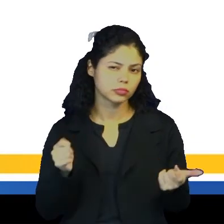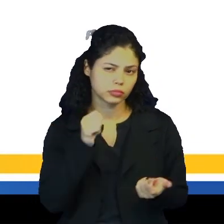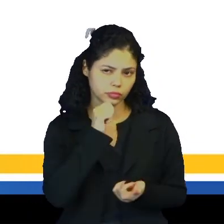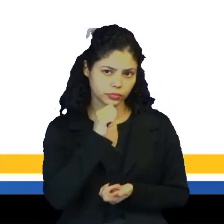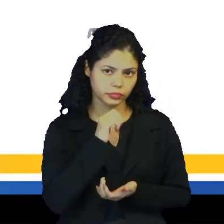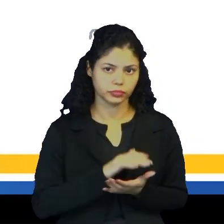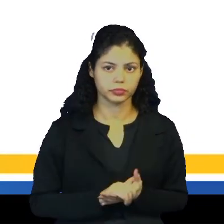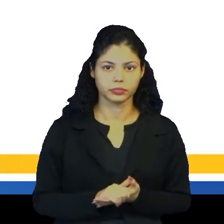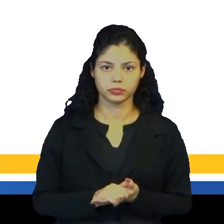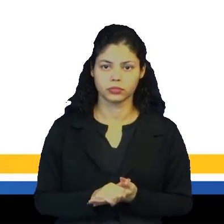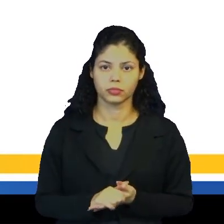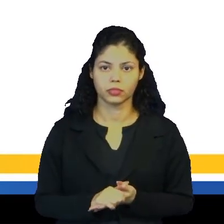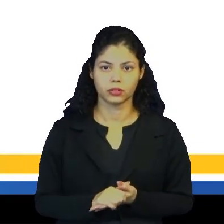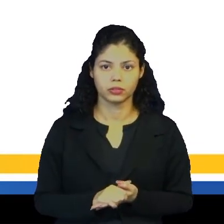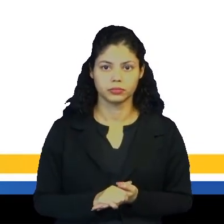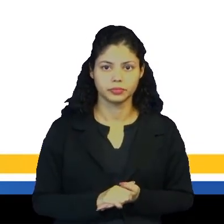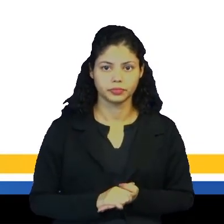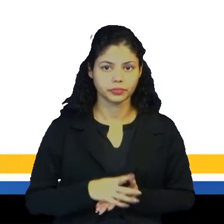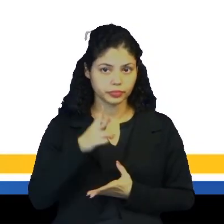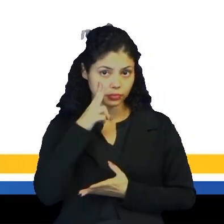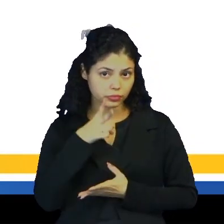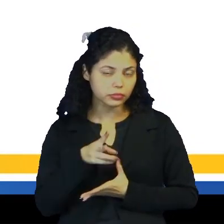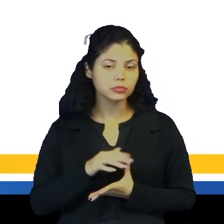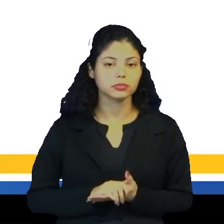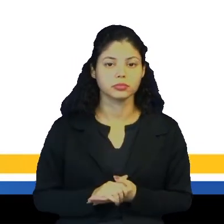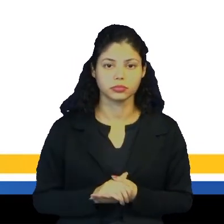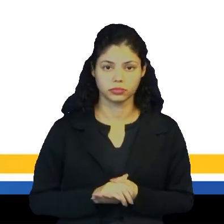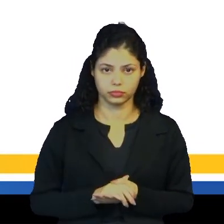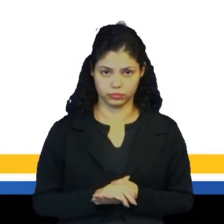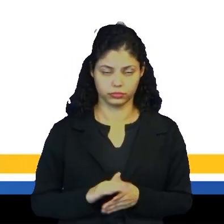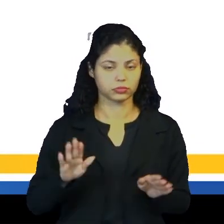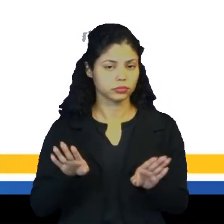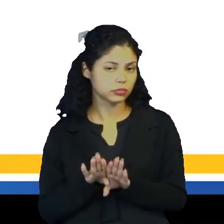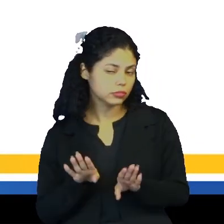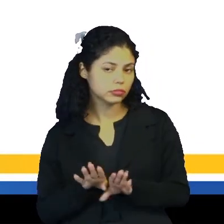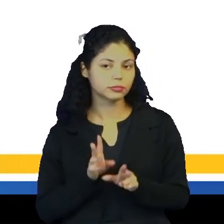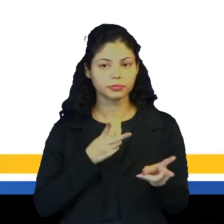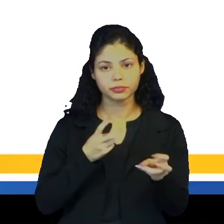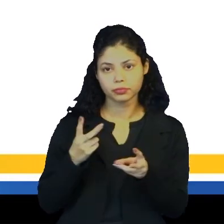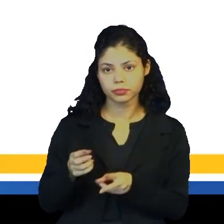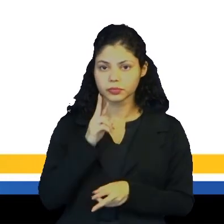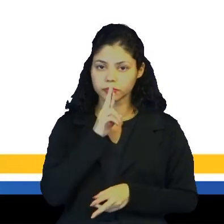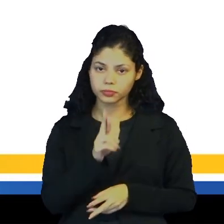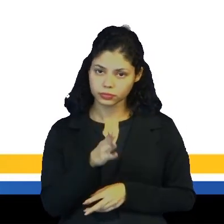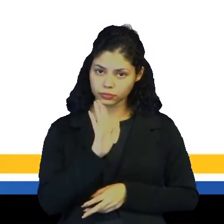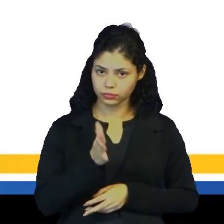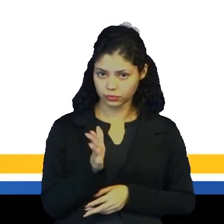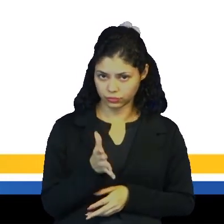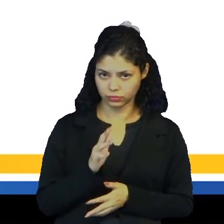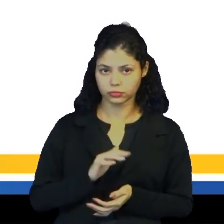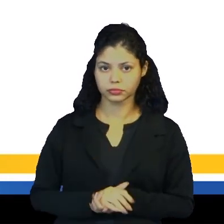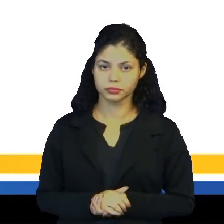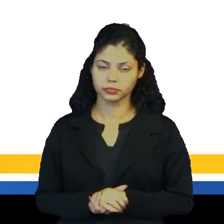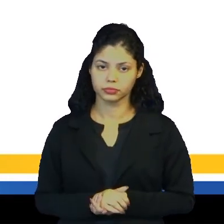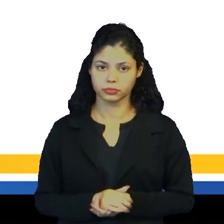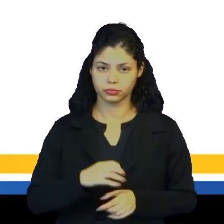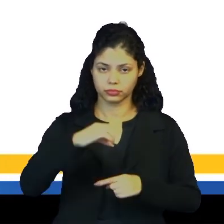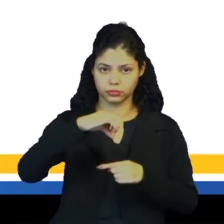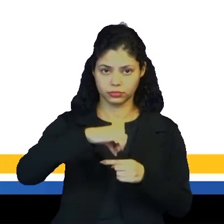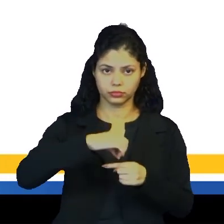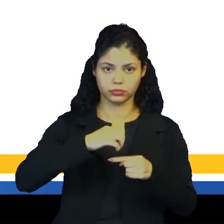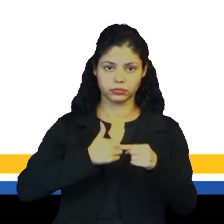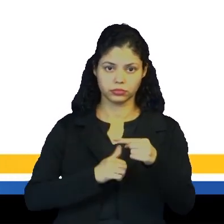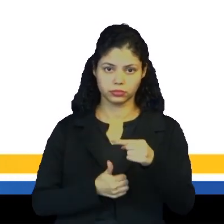dessa trilha, né? Vamos verificar aqui. Aqui também podemos achar a resposta, encontrar a resposta, né?